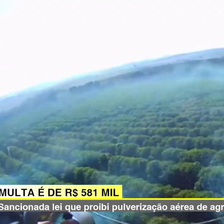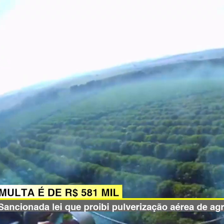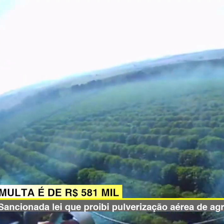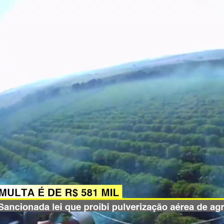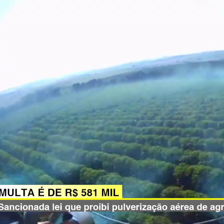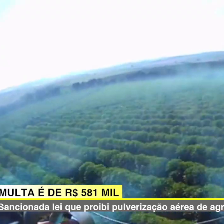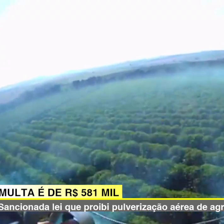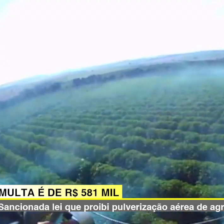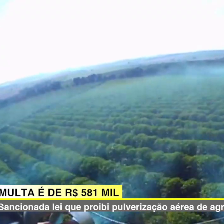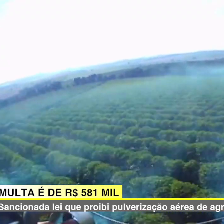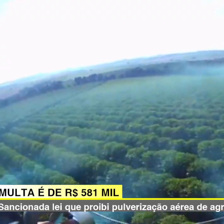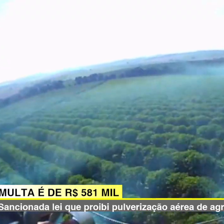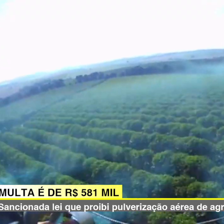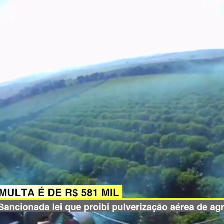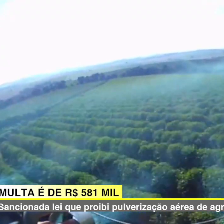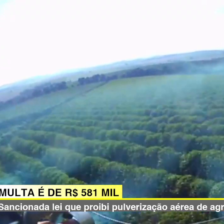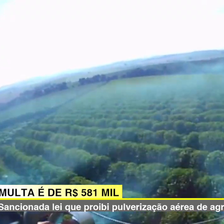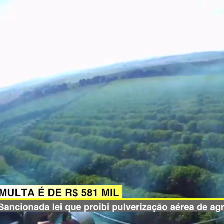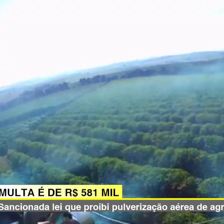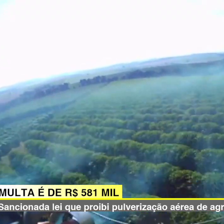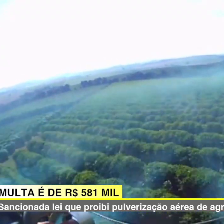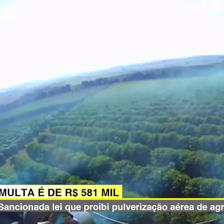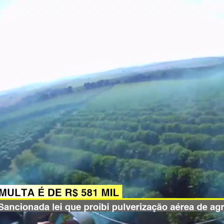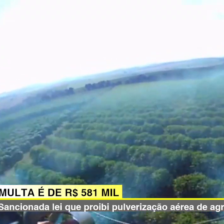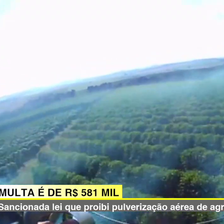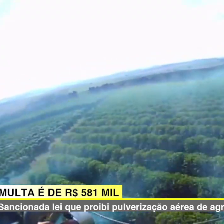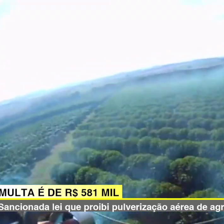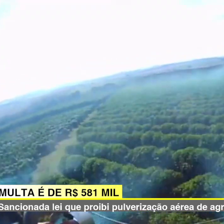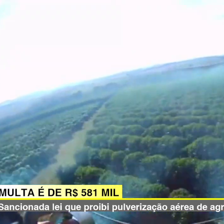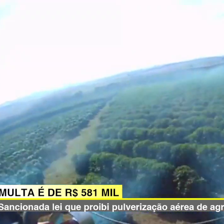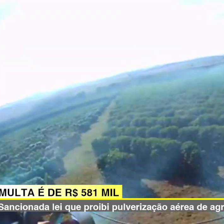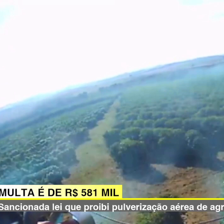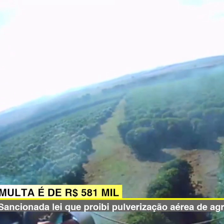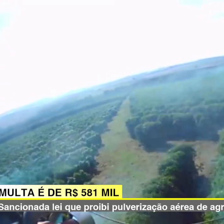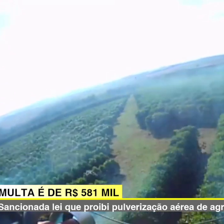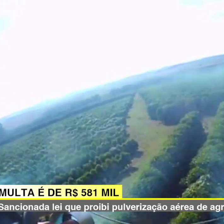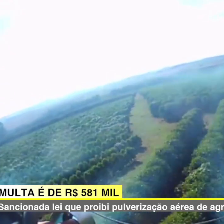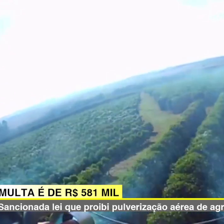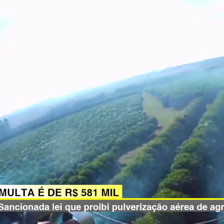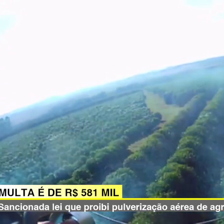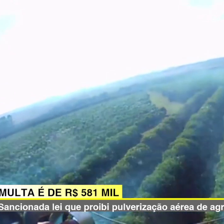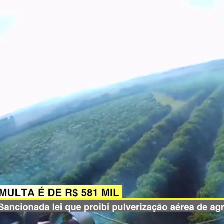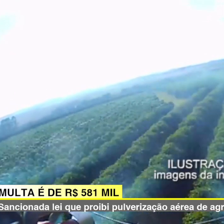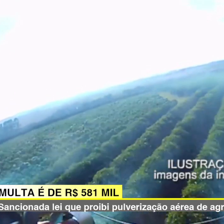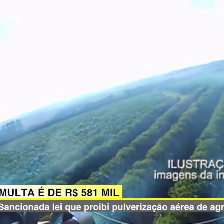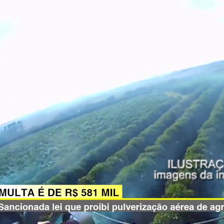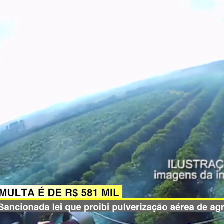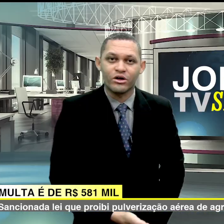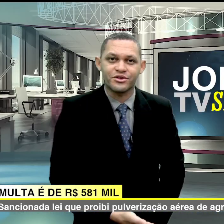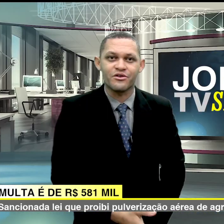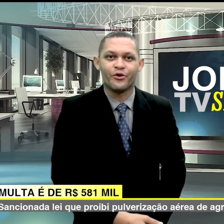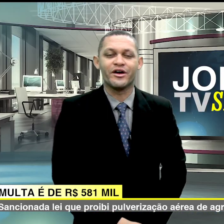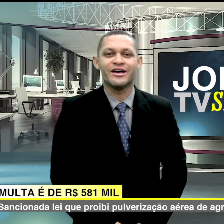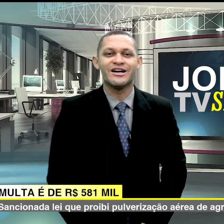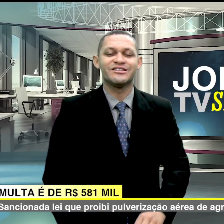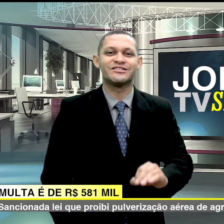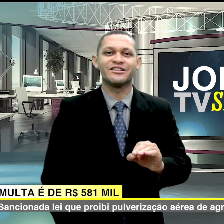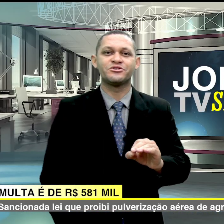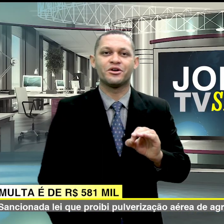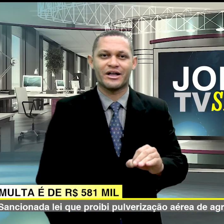aprovado no mês passado, em junho, aqui pela Câmara Municipal de Santa Bárbara do Oeste, e agora, ontem,